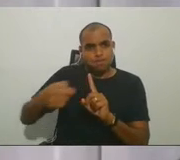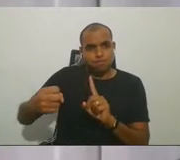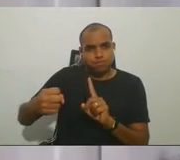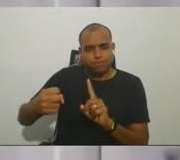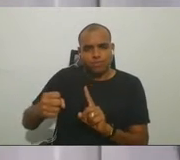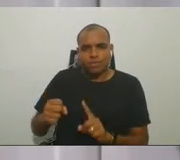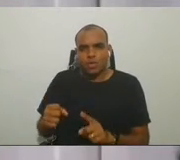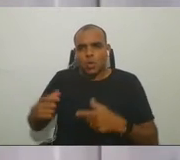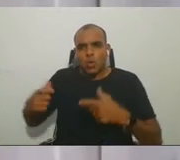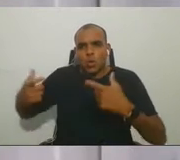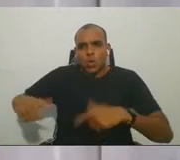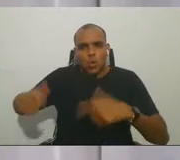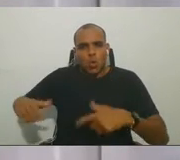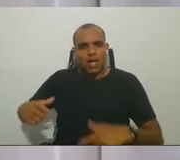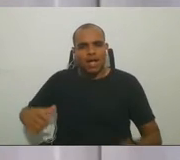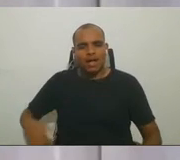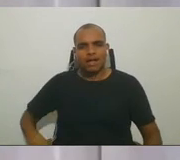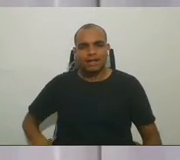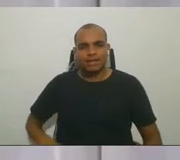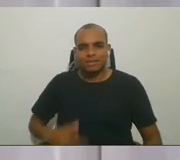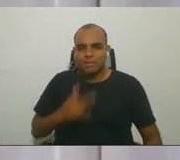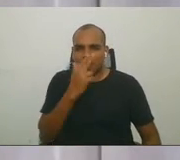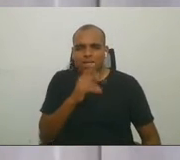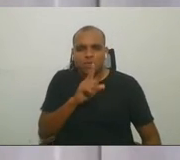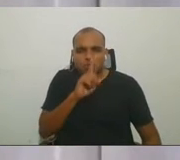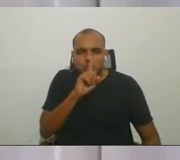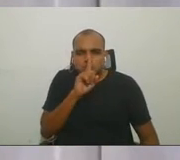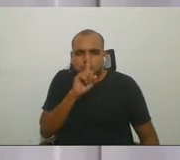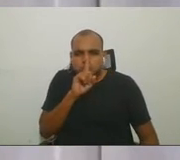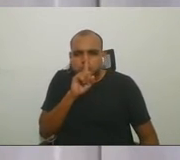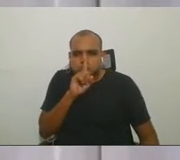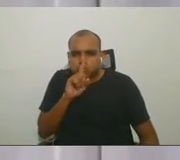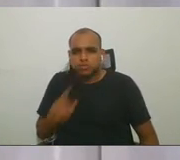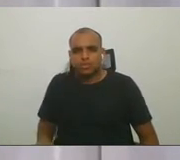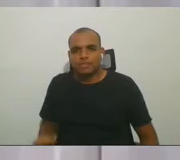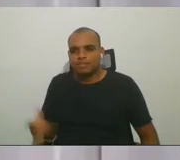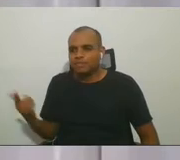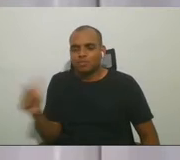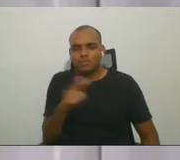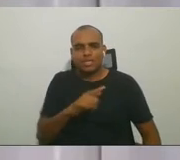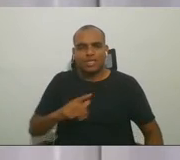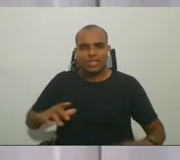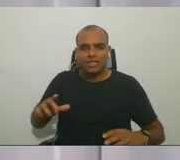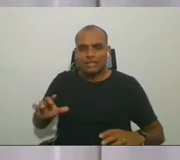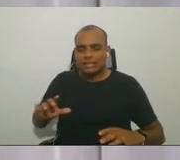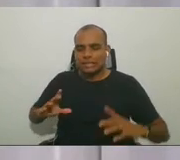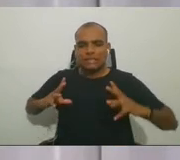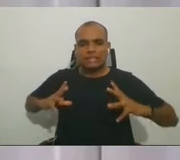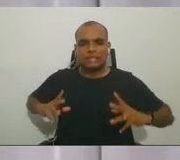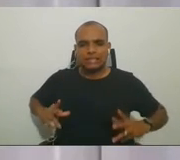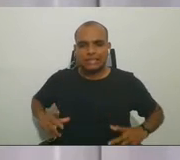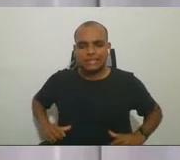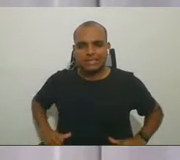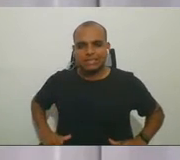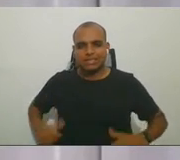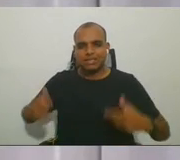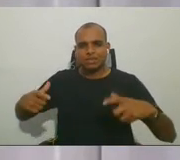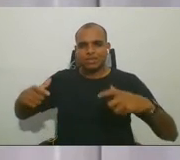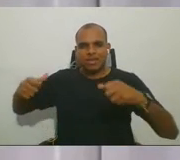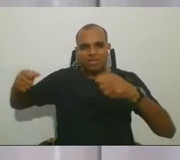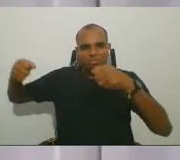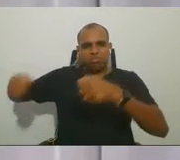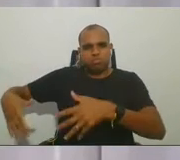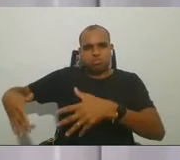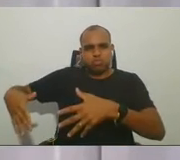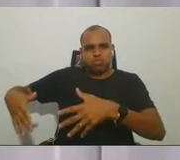a ausência de qualquer auxílio sanitário. Claro que são as congêneres mais desprovistas de